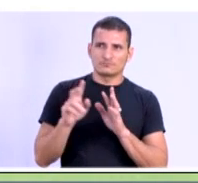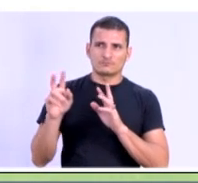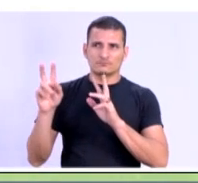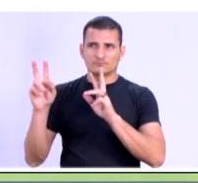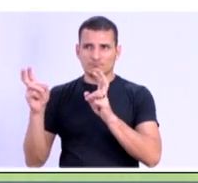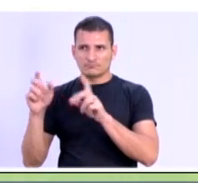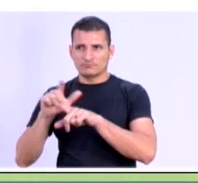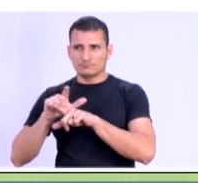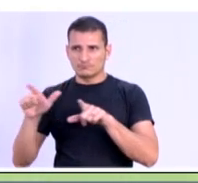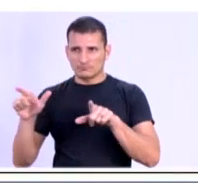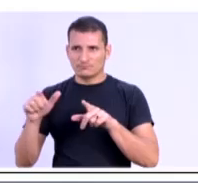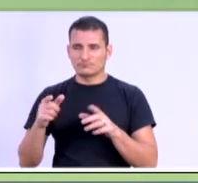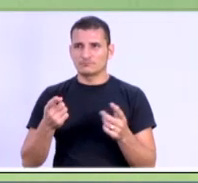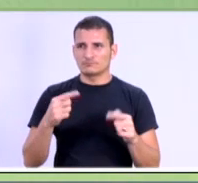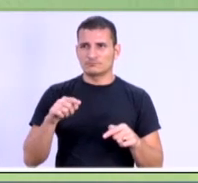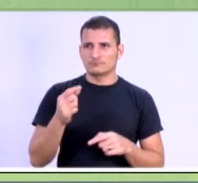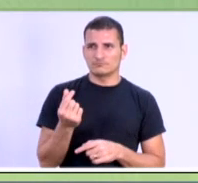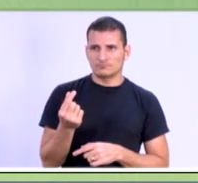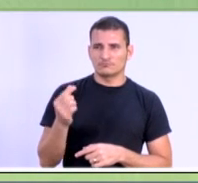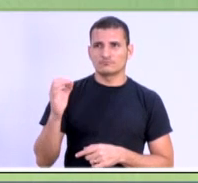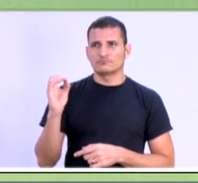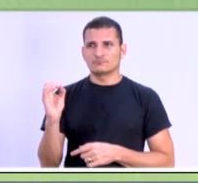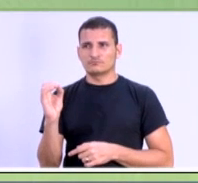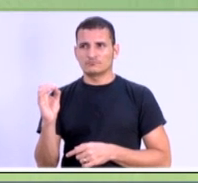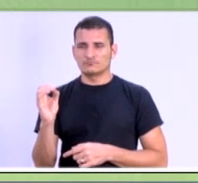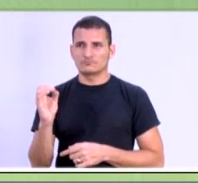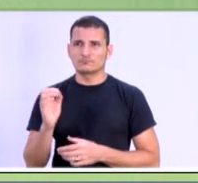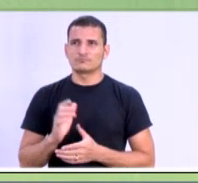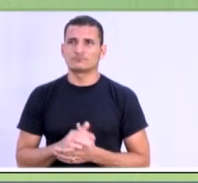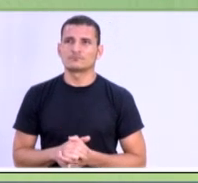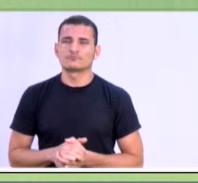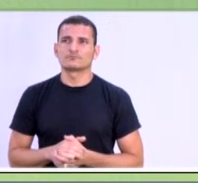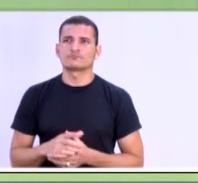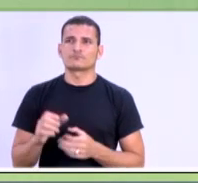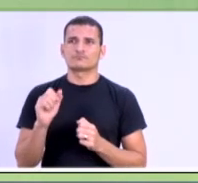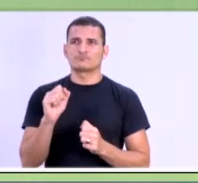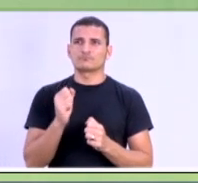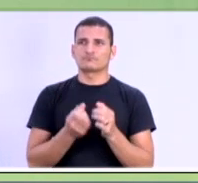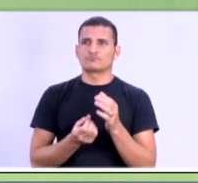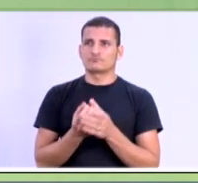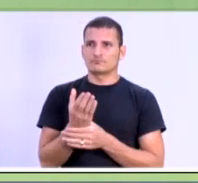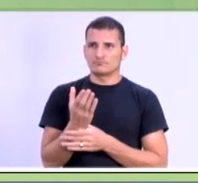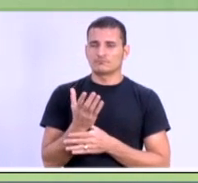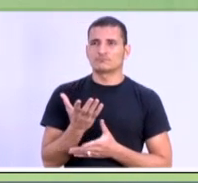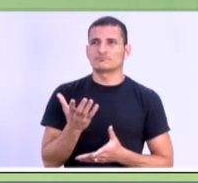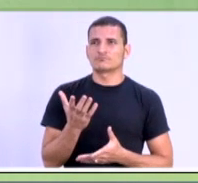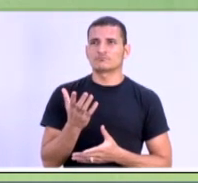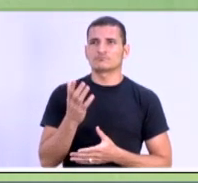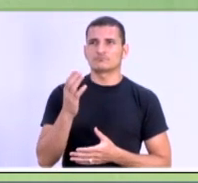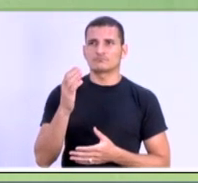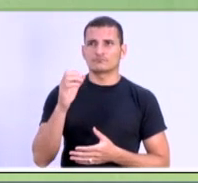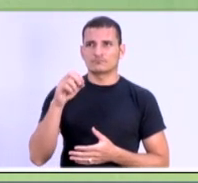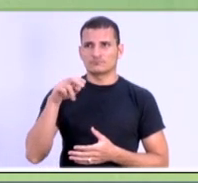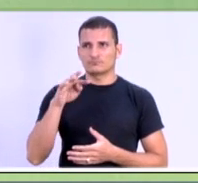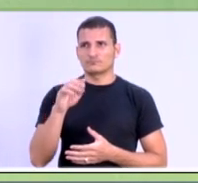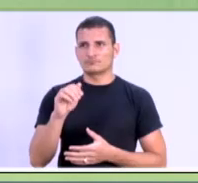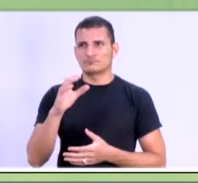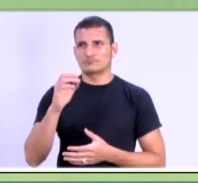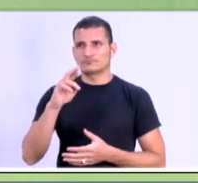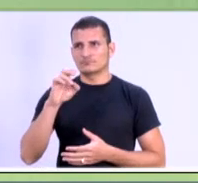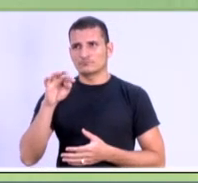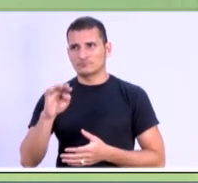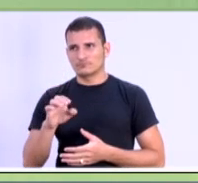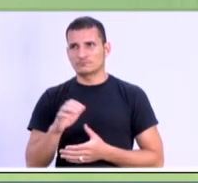0. Mas eu posso criar, tá, gente, uma conta corrente, definir um construtor, passando um número como